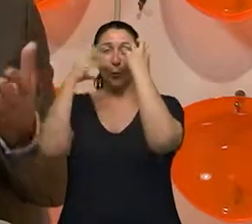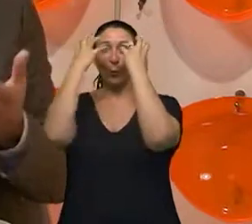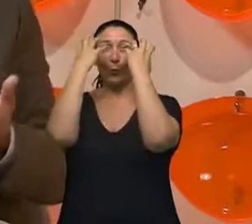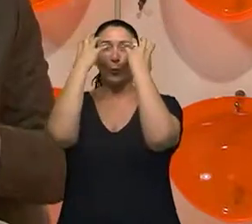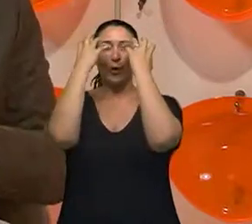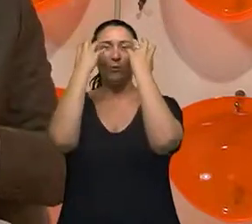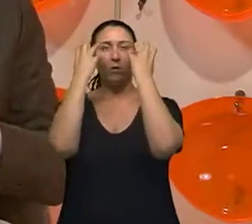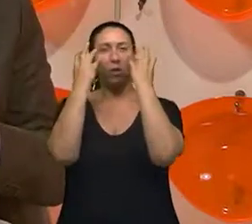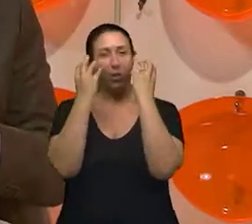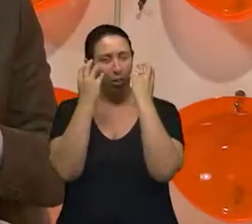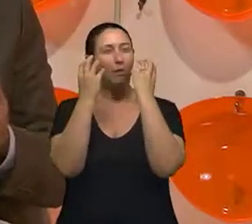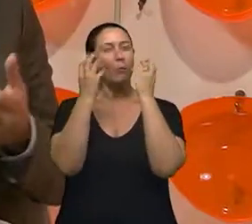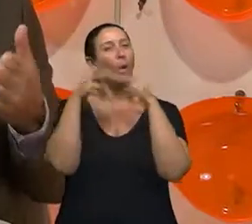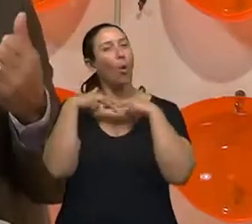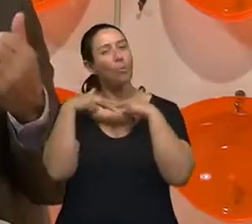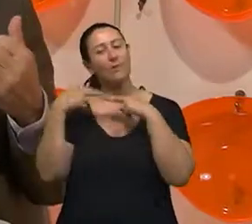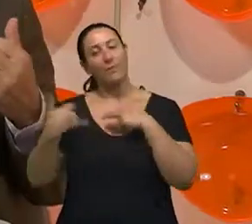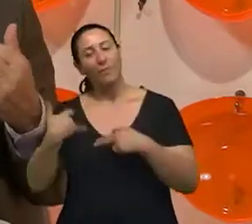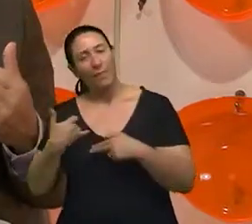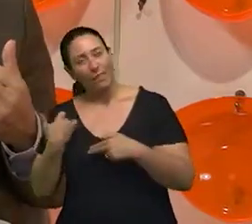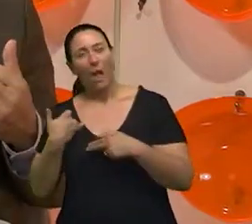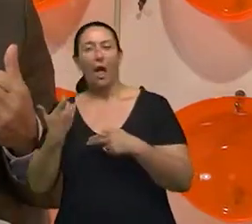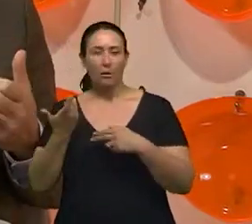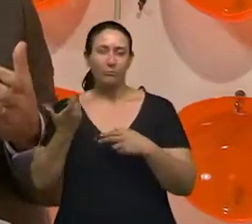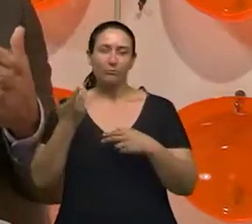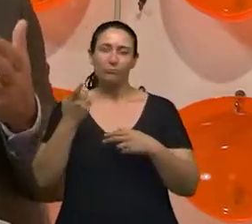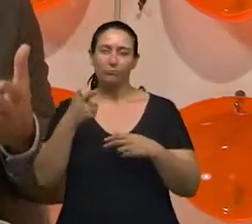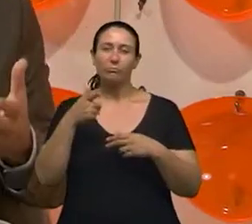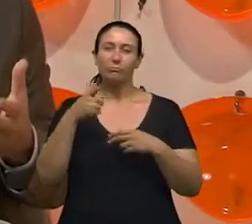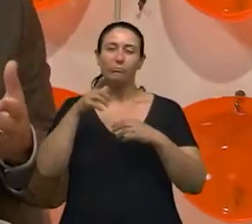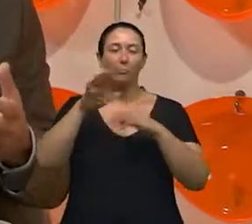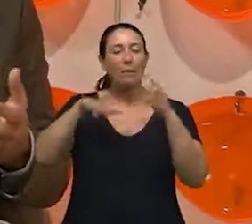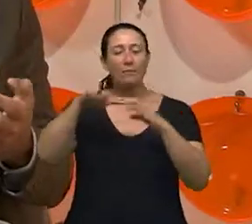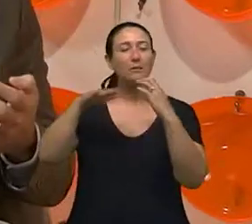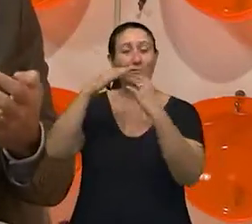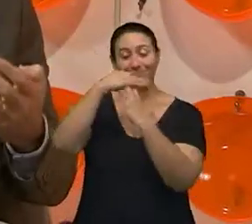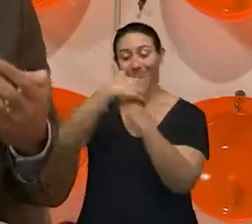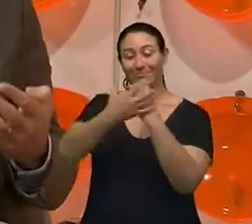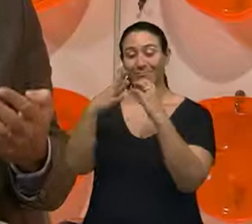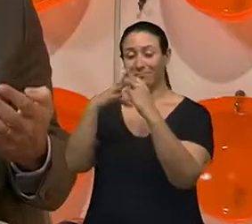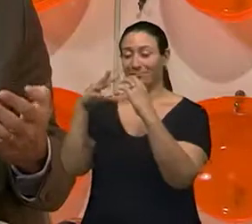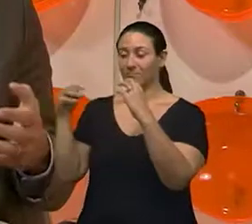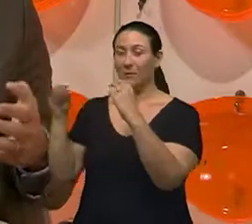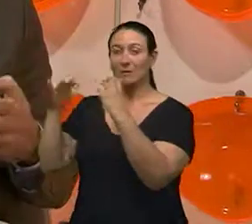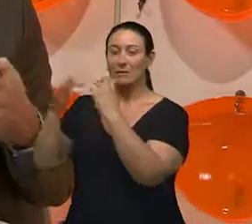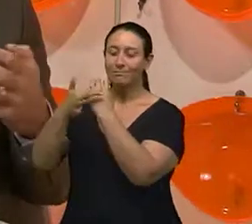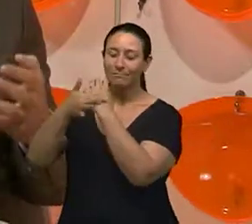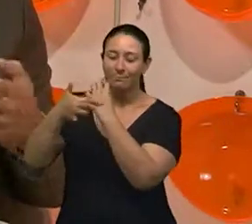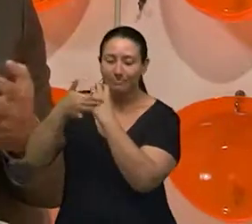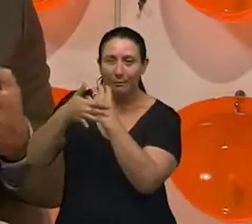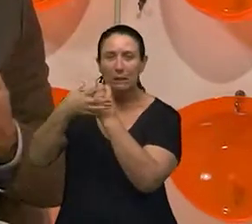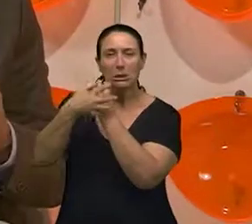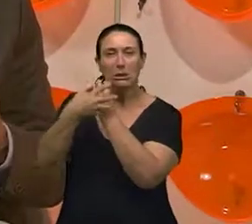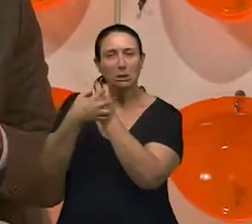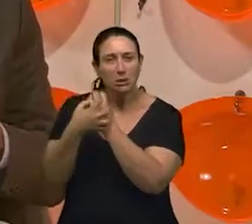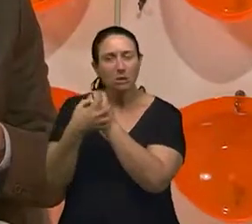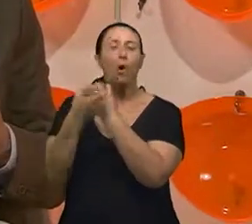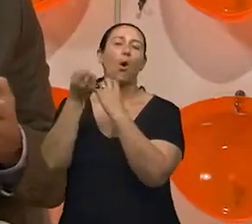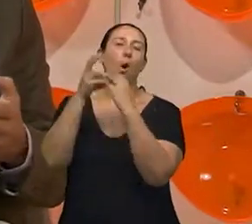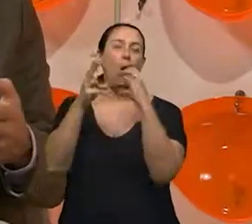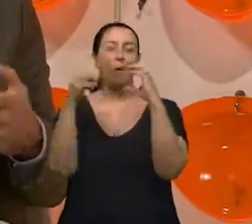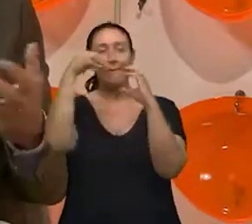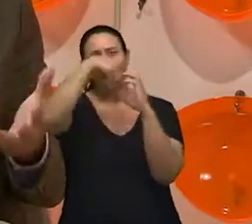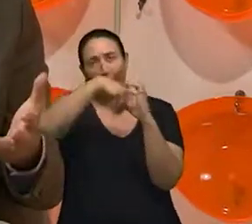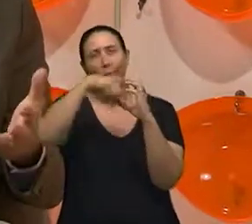degeneração relacionada à idade uhum. na região da retina. Muitas vezes, de forma irreversível. irreversível que você não tenha como